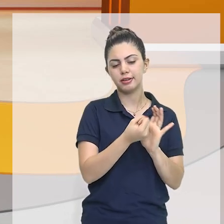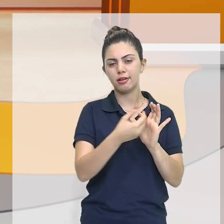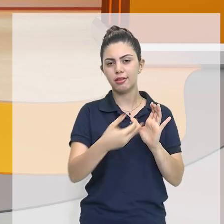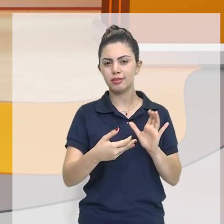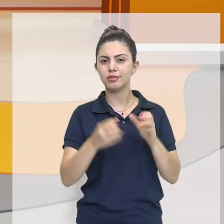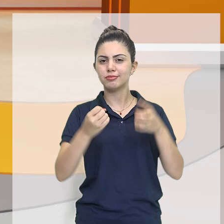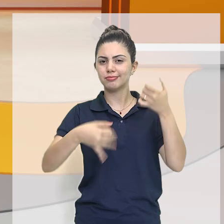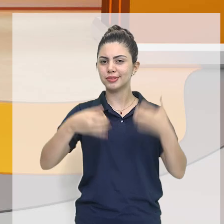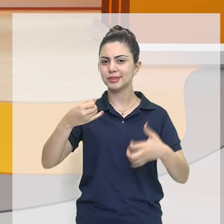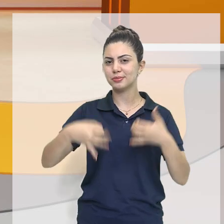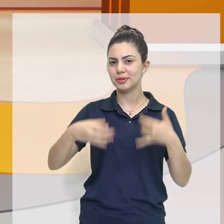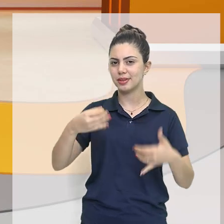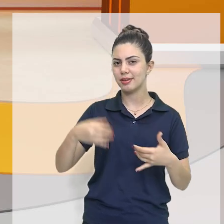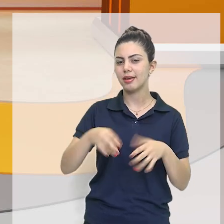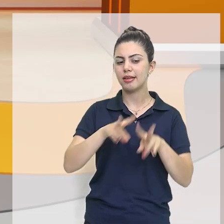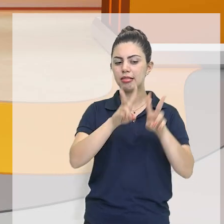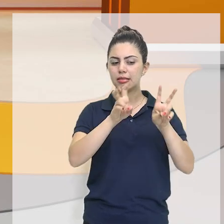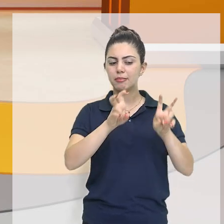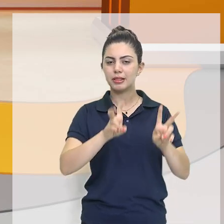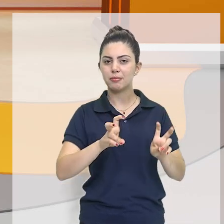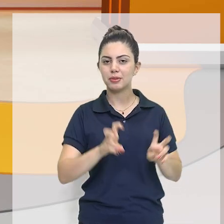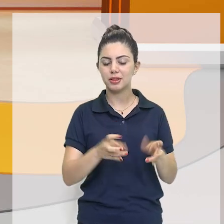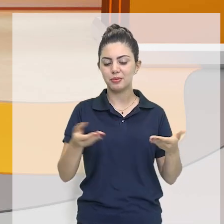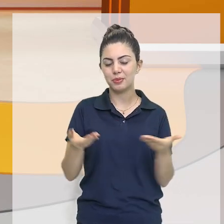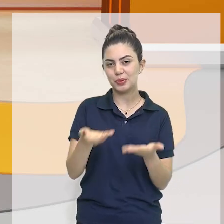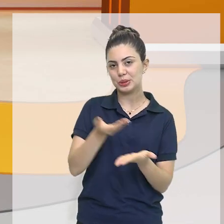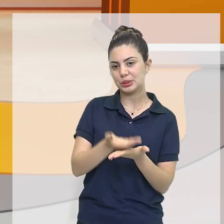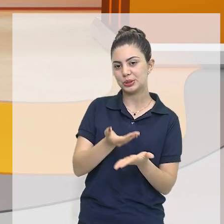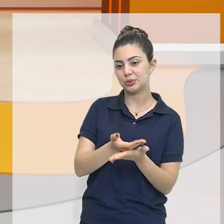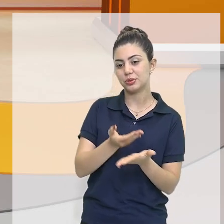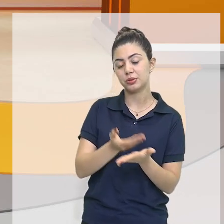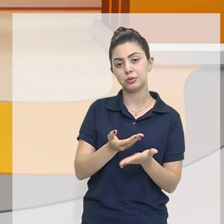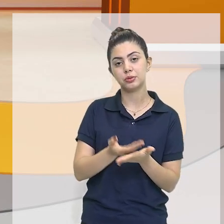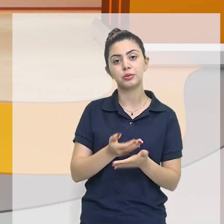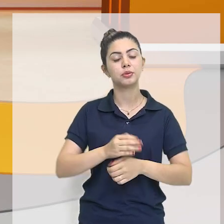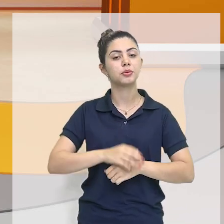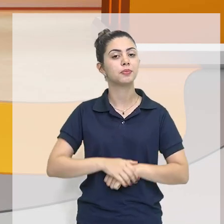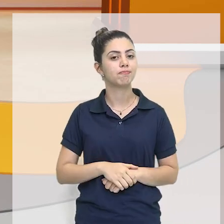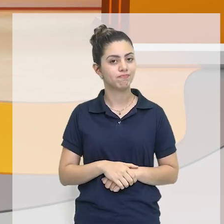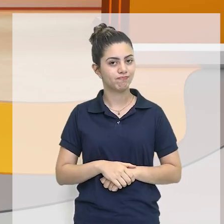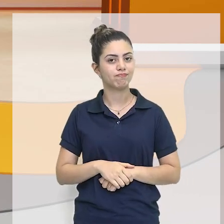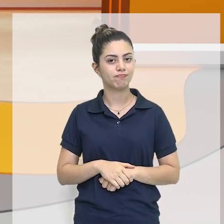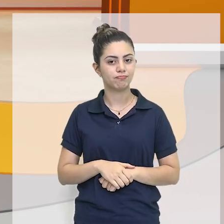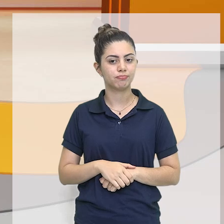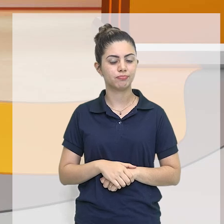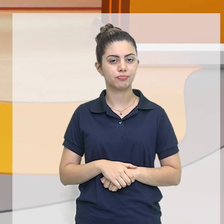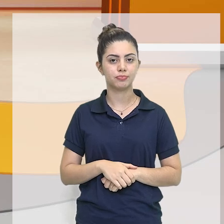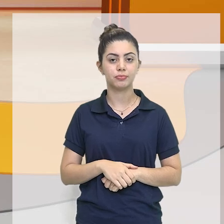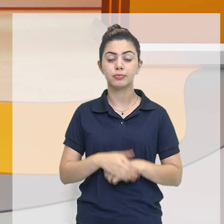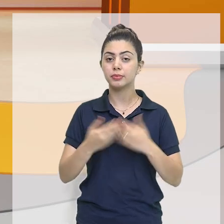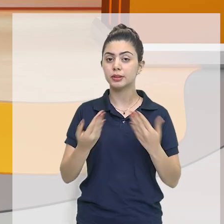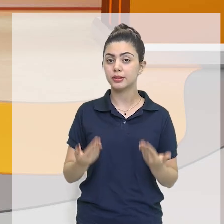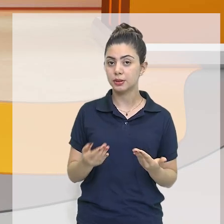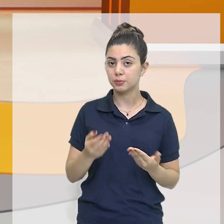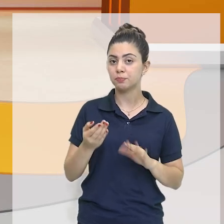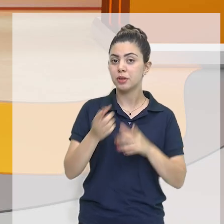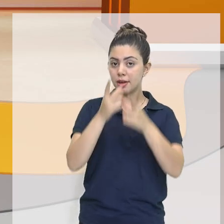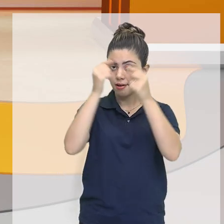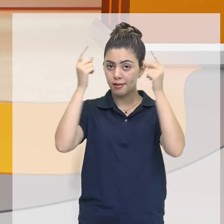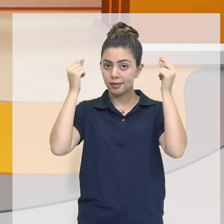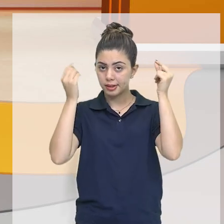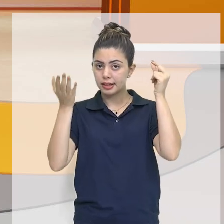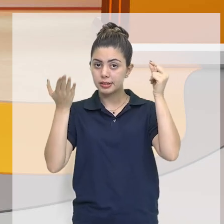foram, né, abordados em nossa aula, vale ressaltar que a Grécia Antiga